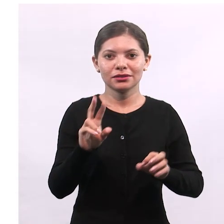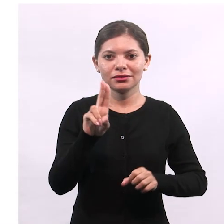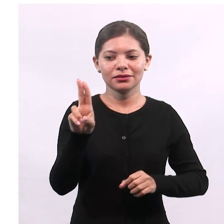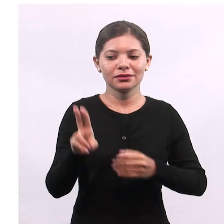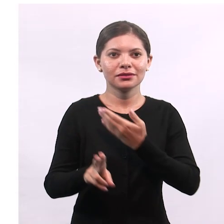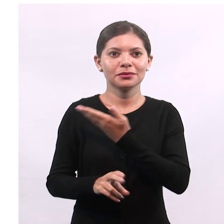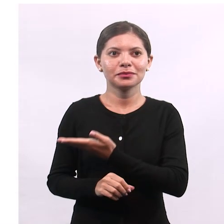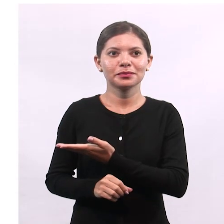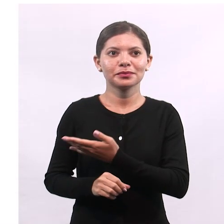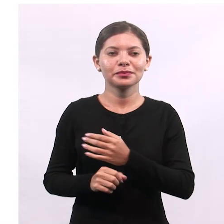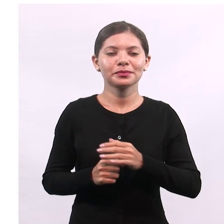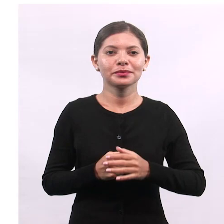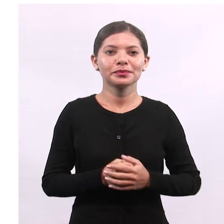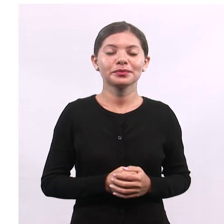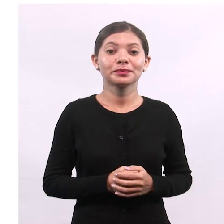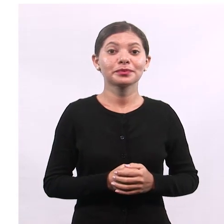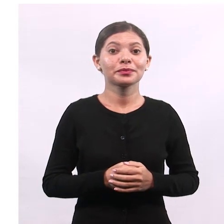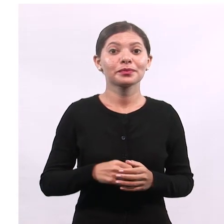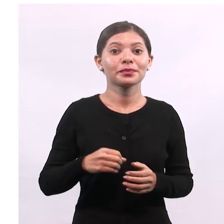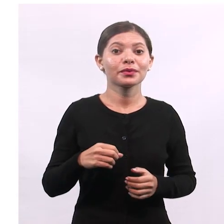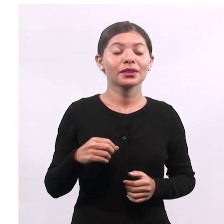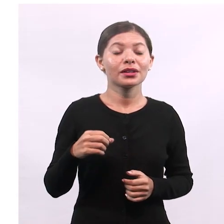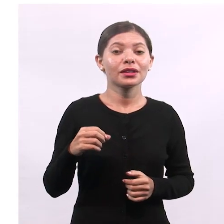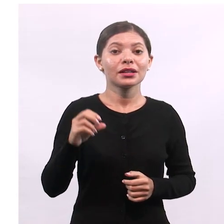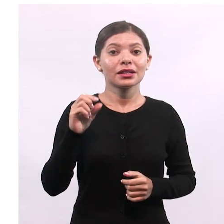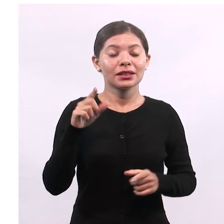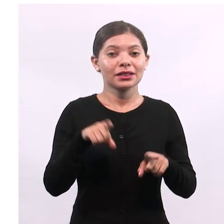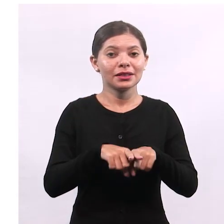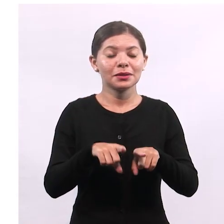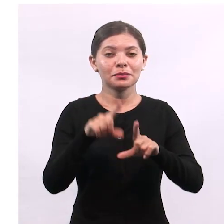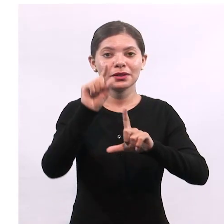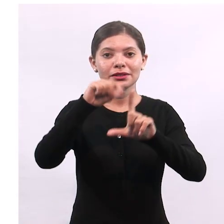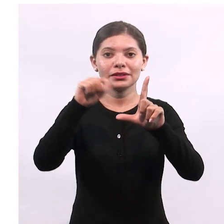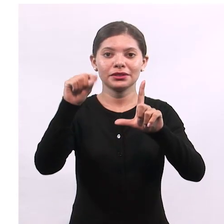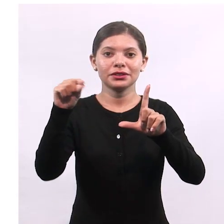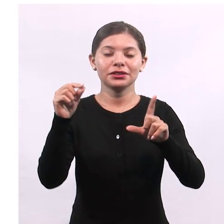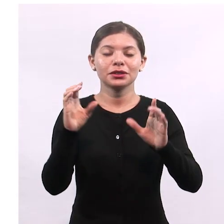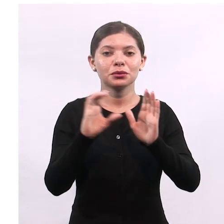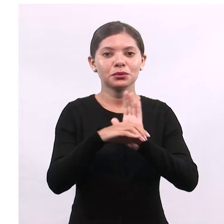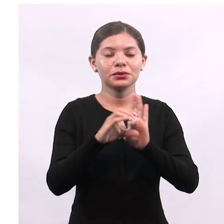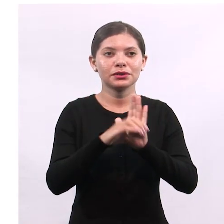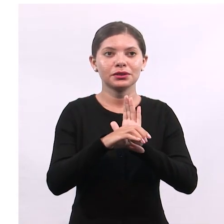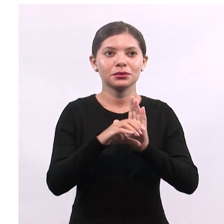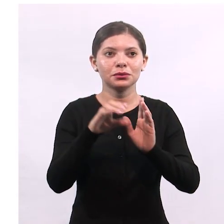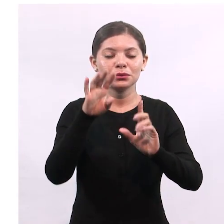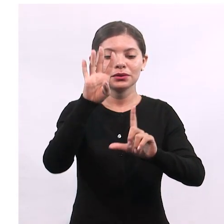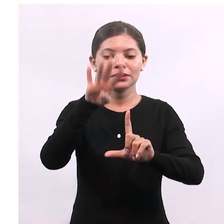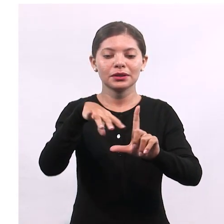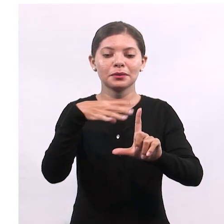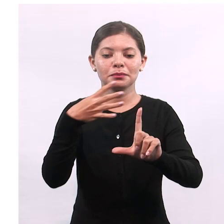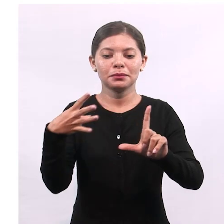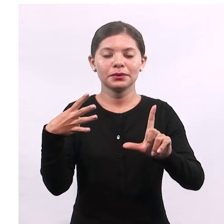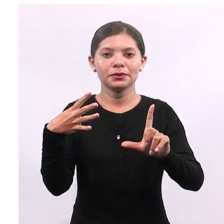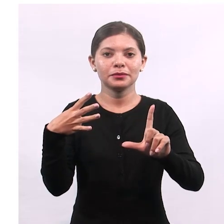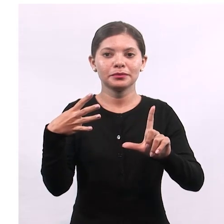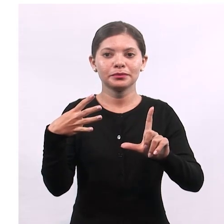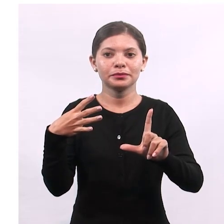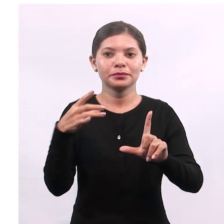outro conceito que a gente viu em estatística é o conceito de tabela que é um quadro que